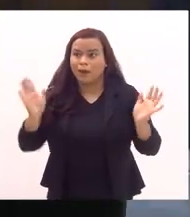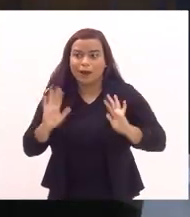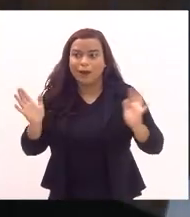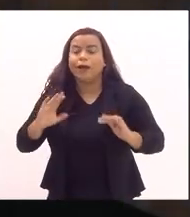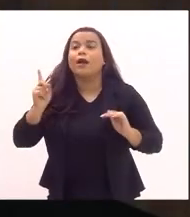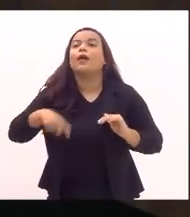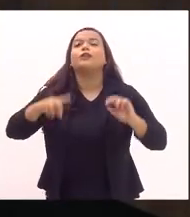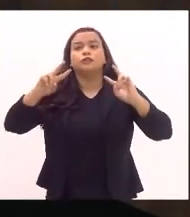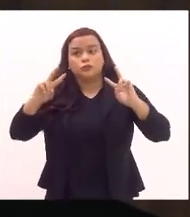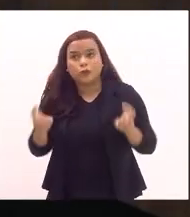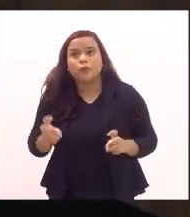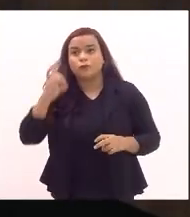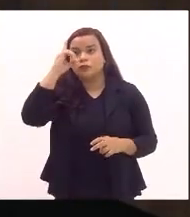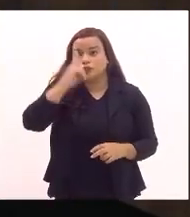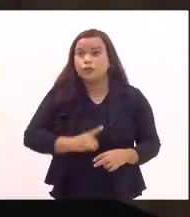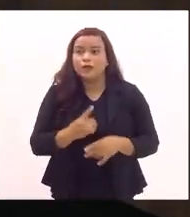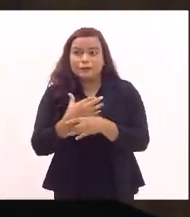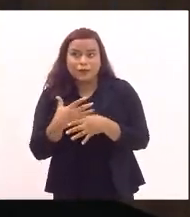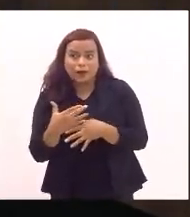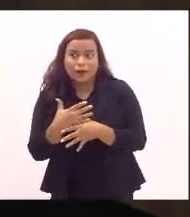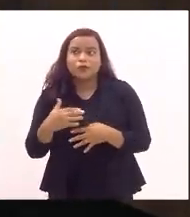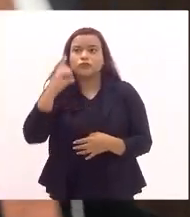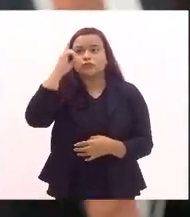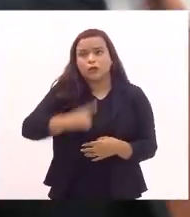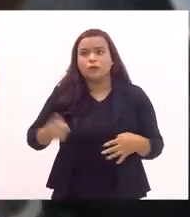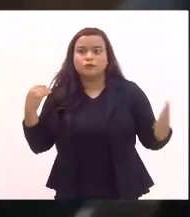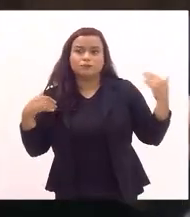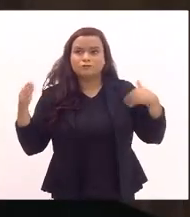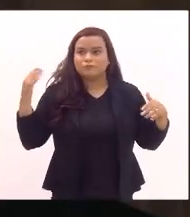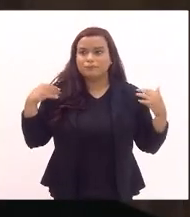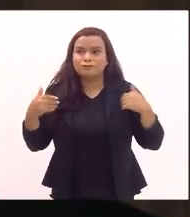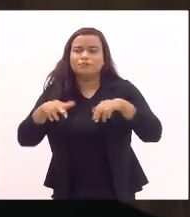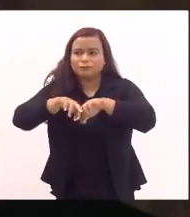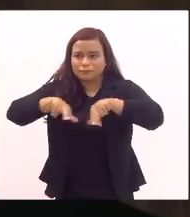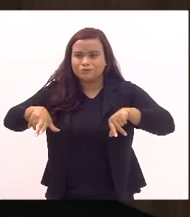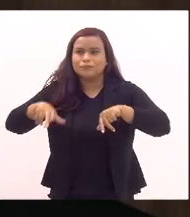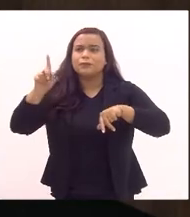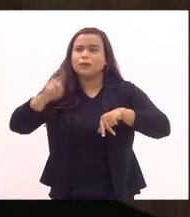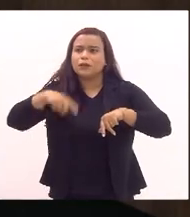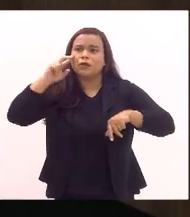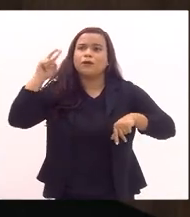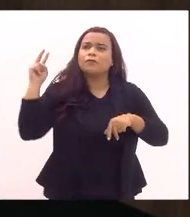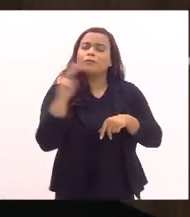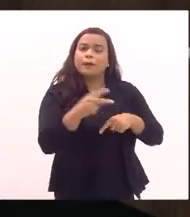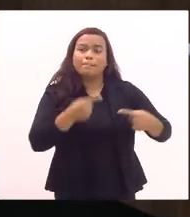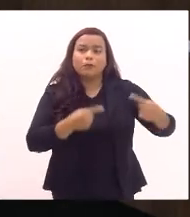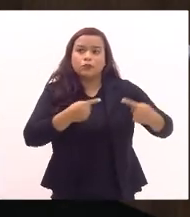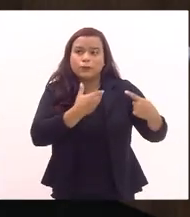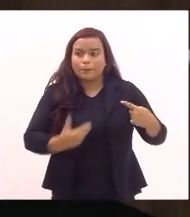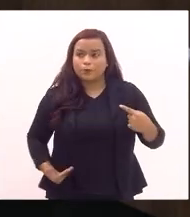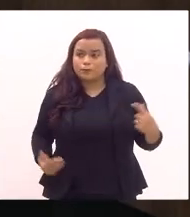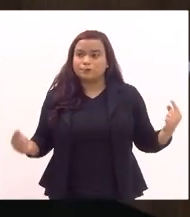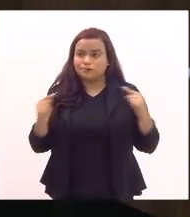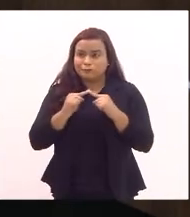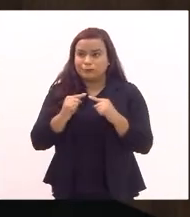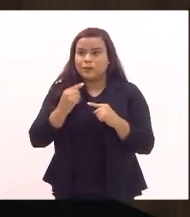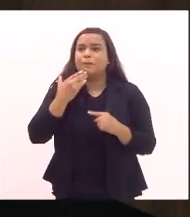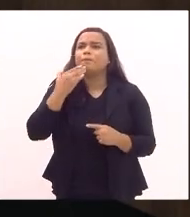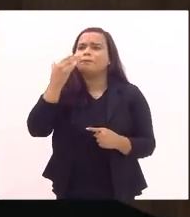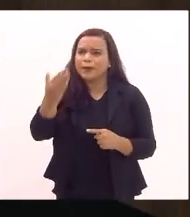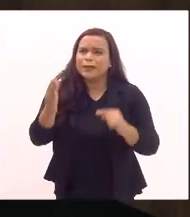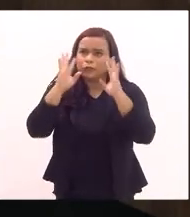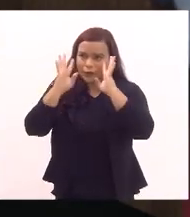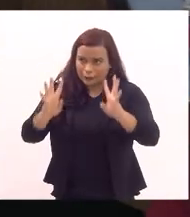é sobre o direito à cidade sobre o direito ao lazer sobre algo que deve ser encarado como um é pública eu peço atenção